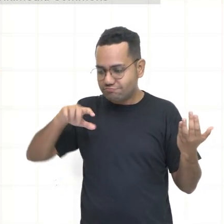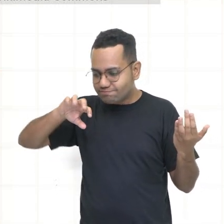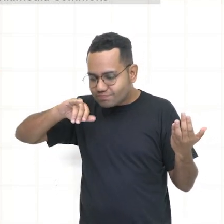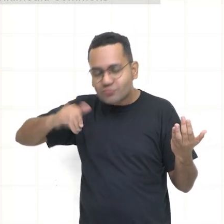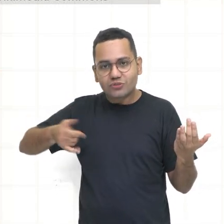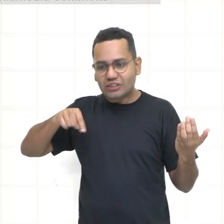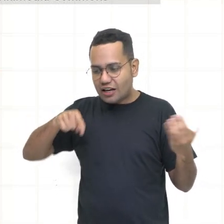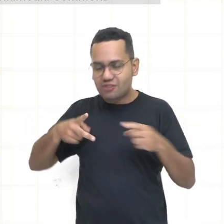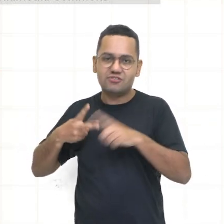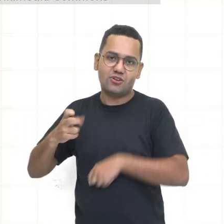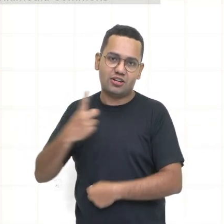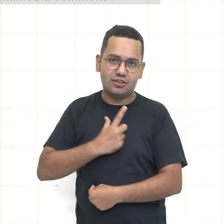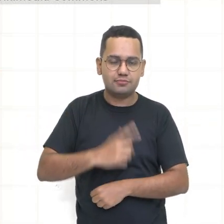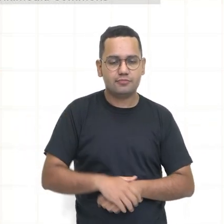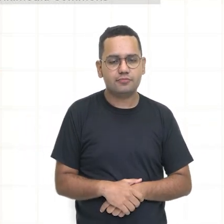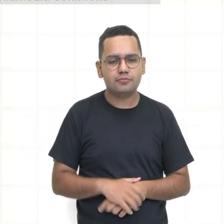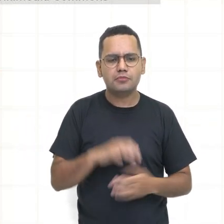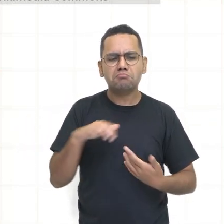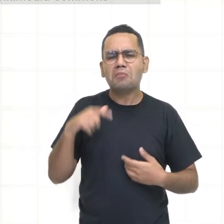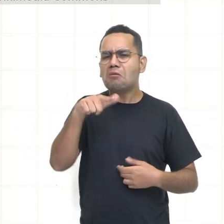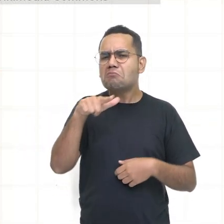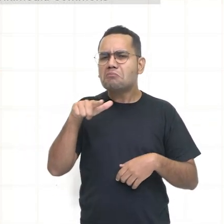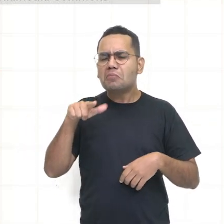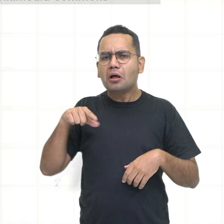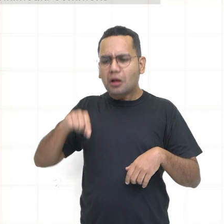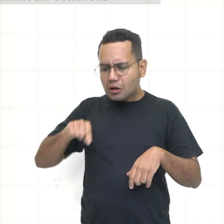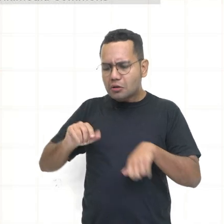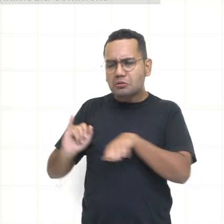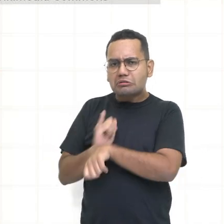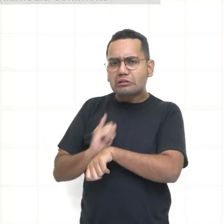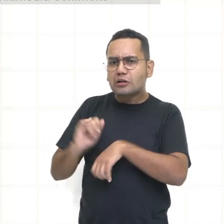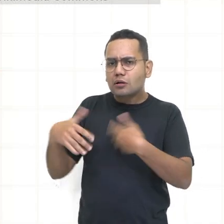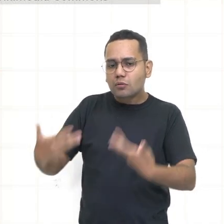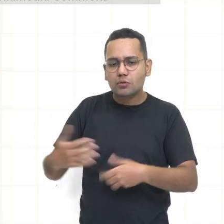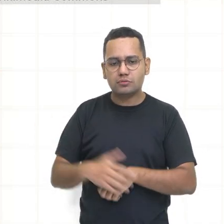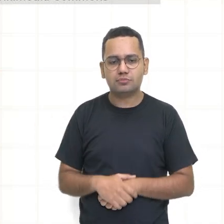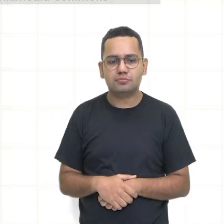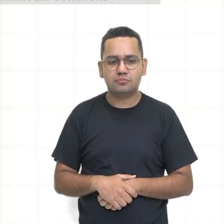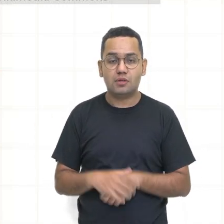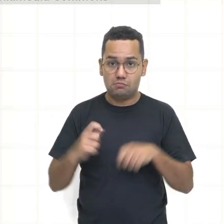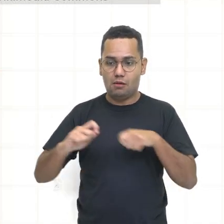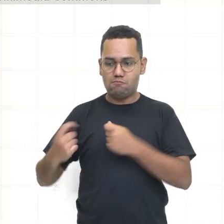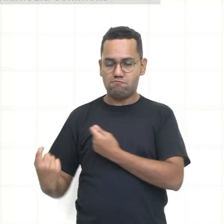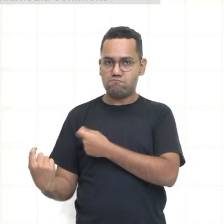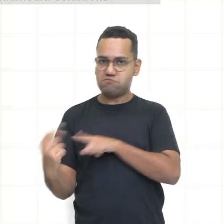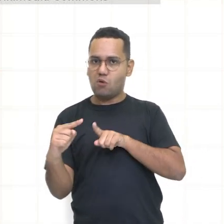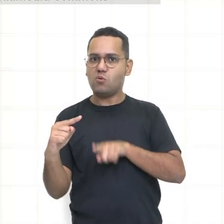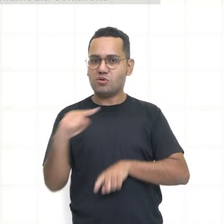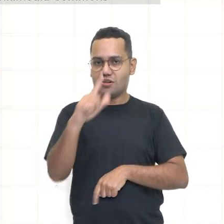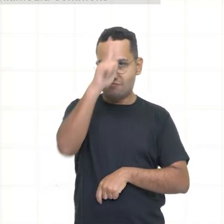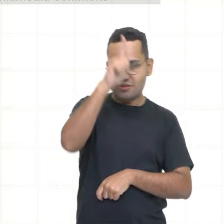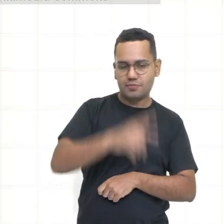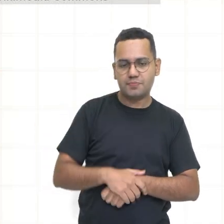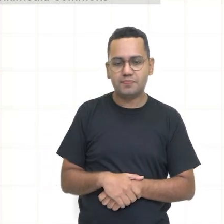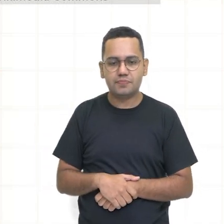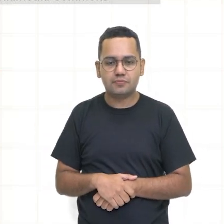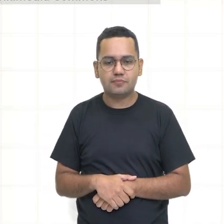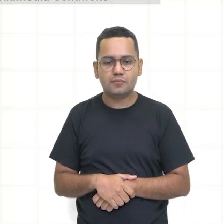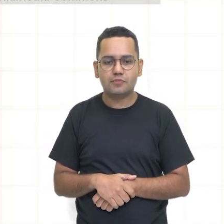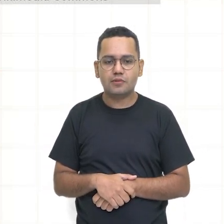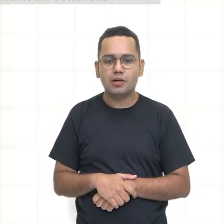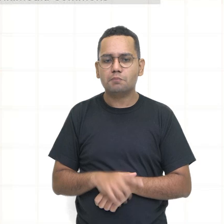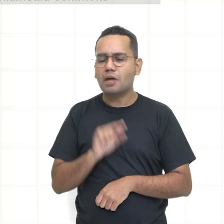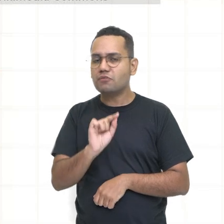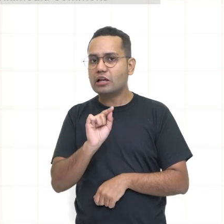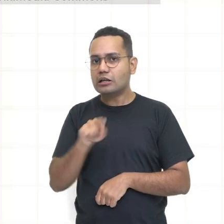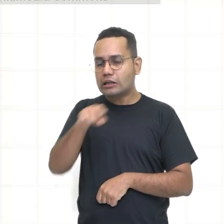que os soviéticos vão fazer? Eles vão investir na contraofensiva e vão forçar as tropas